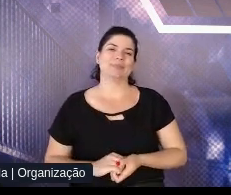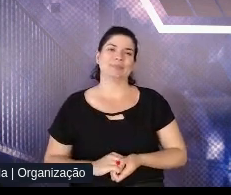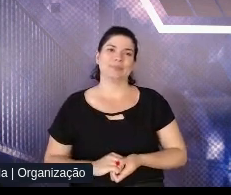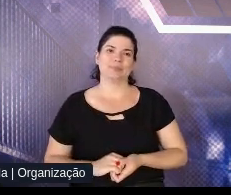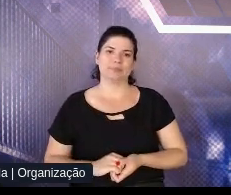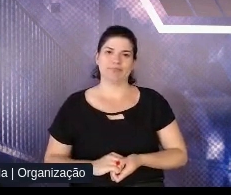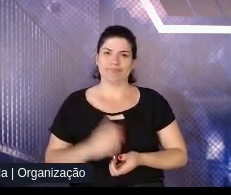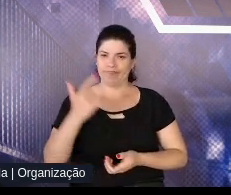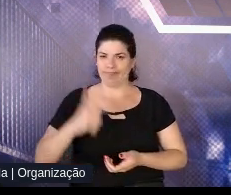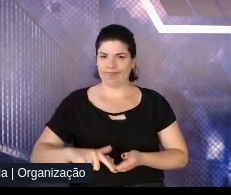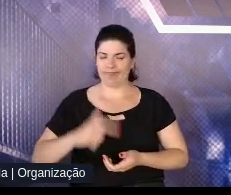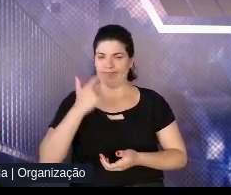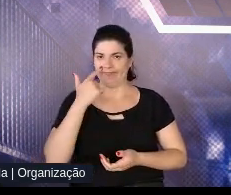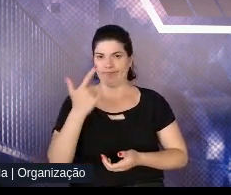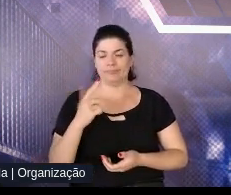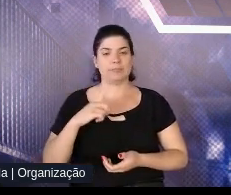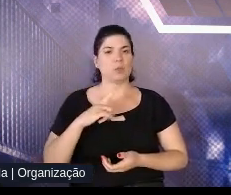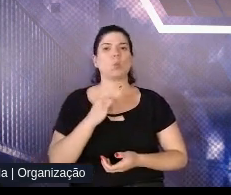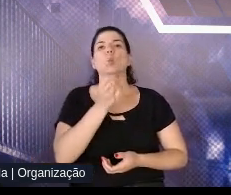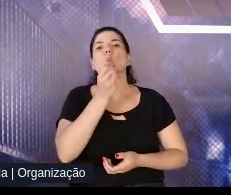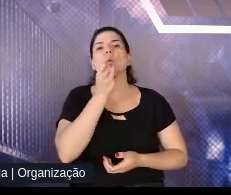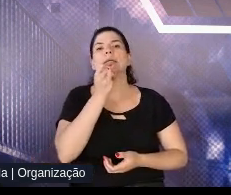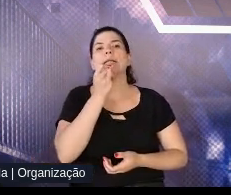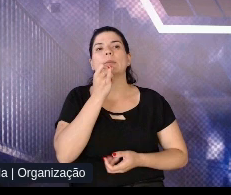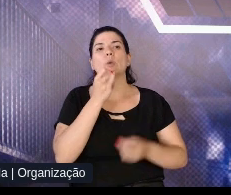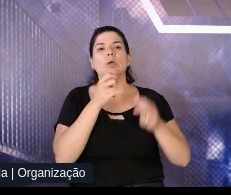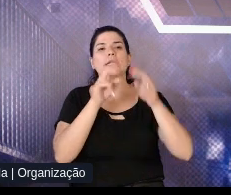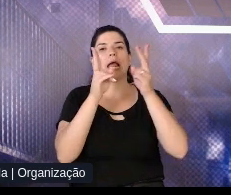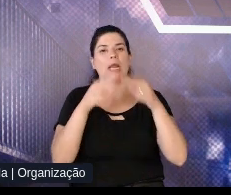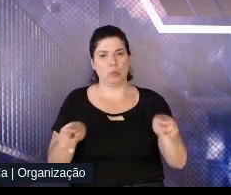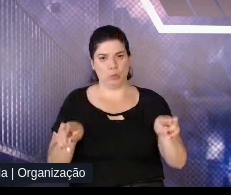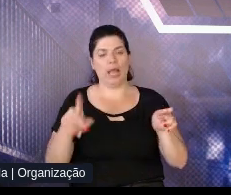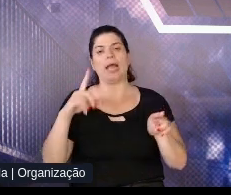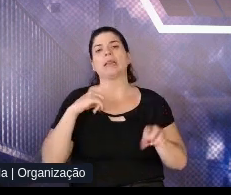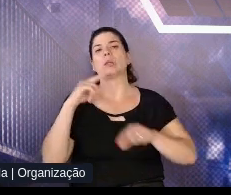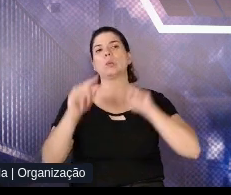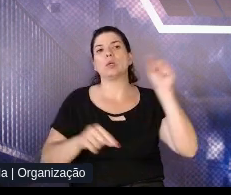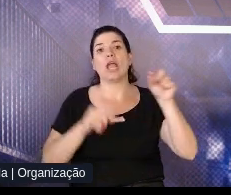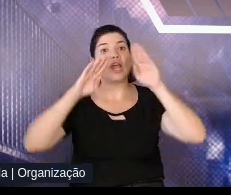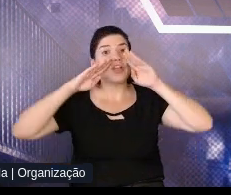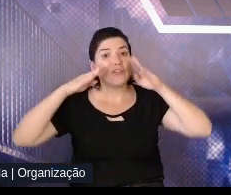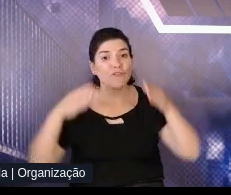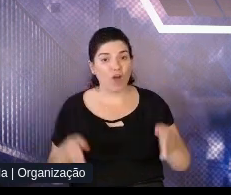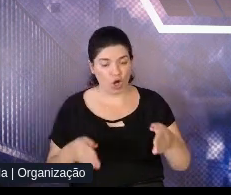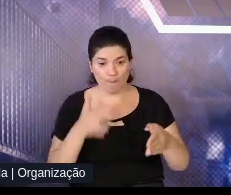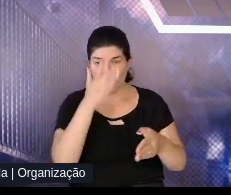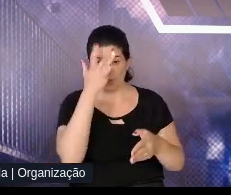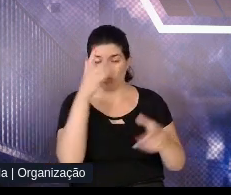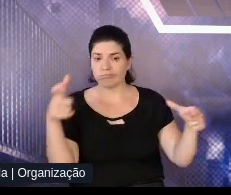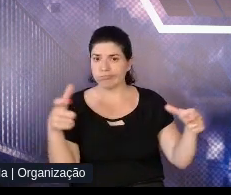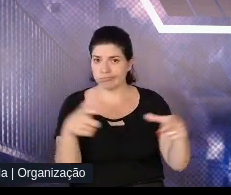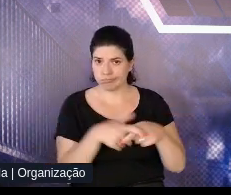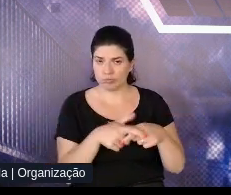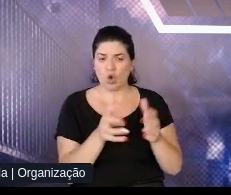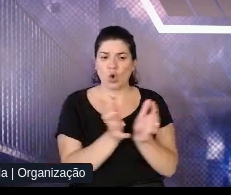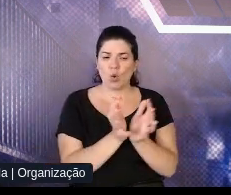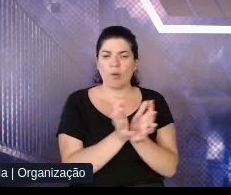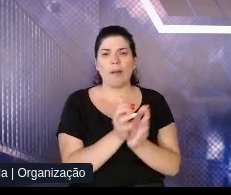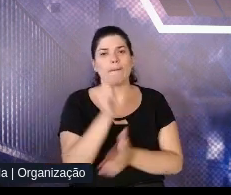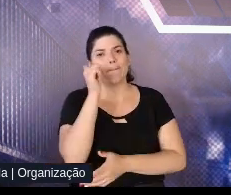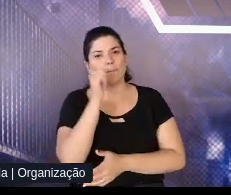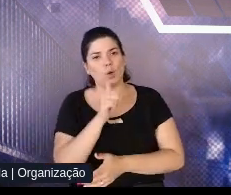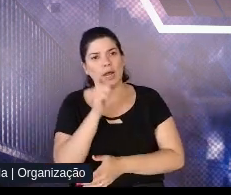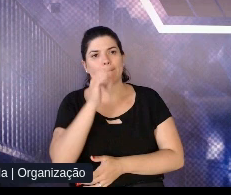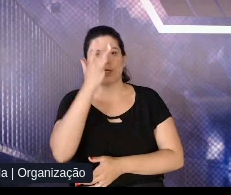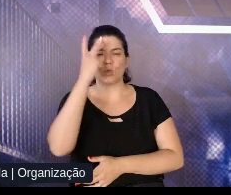Avançando, eu também trouxe um dos exemplos da Natura. Eles têm um foco muito na minoria, então, mulheres, pessoas